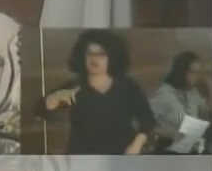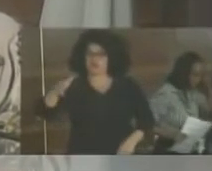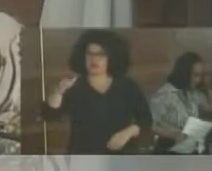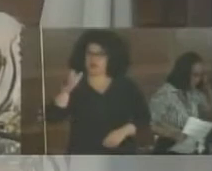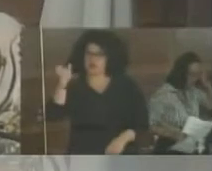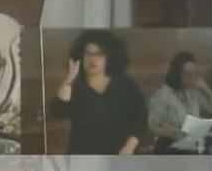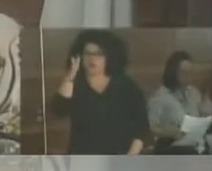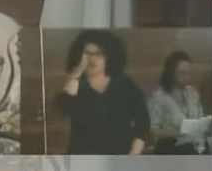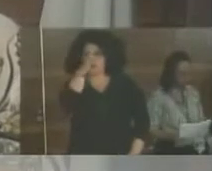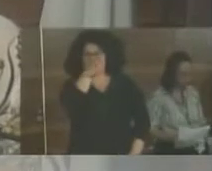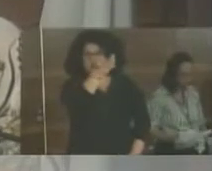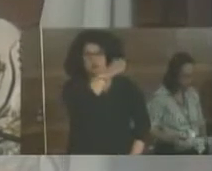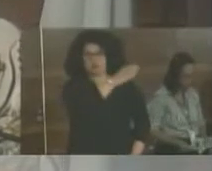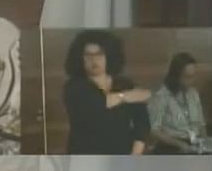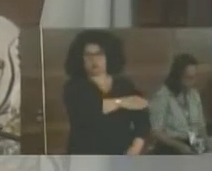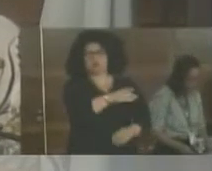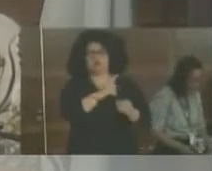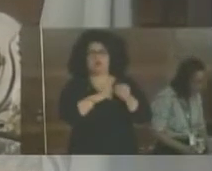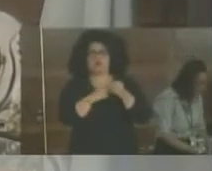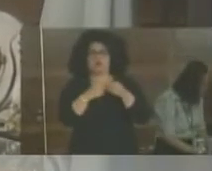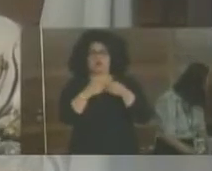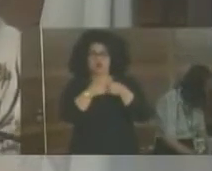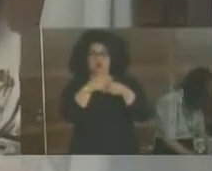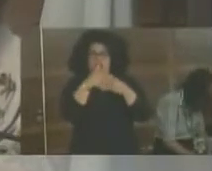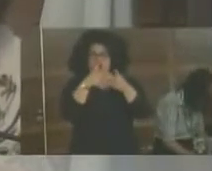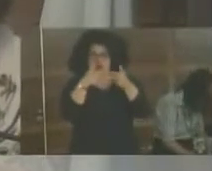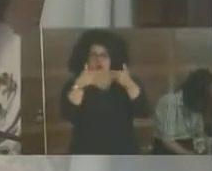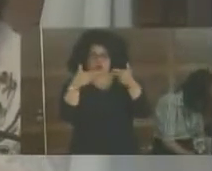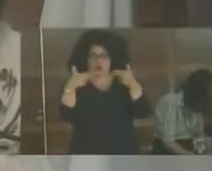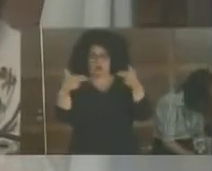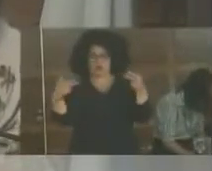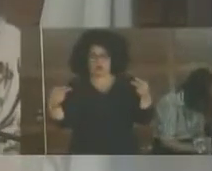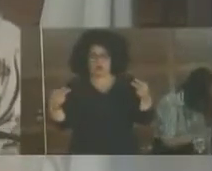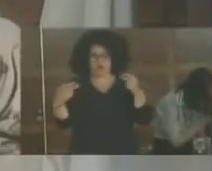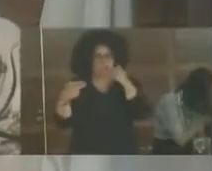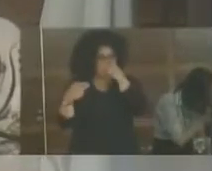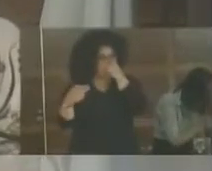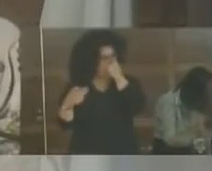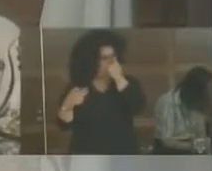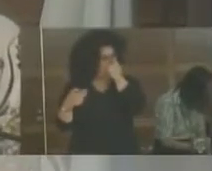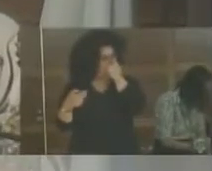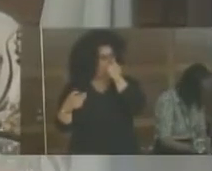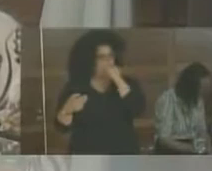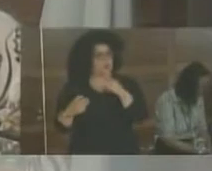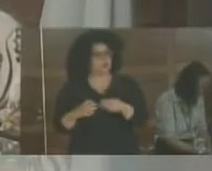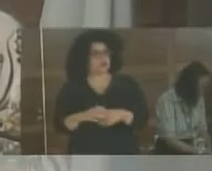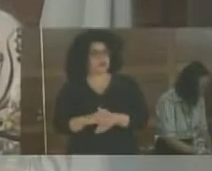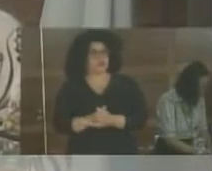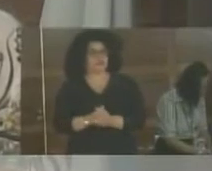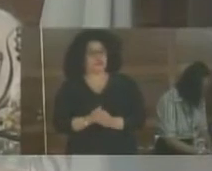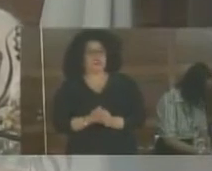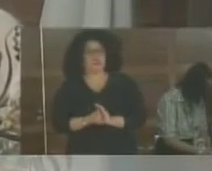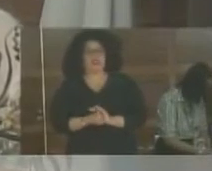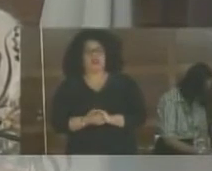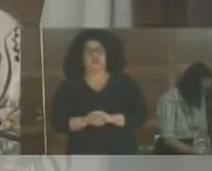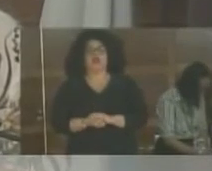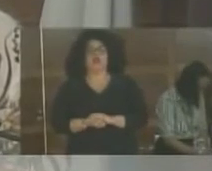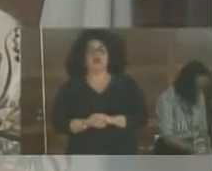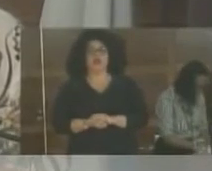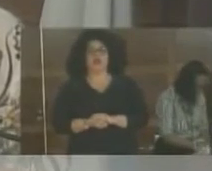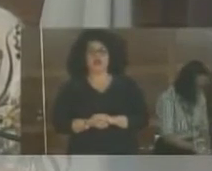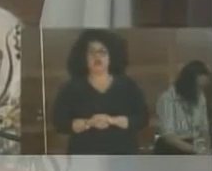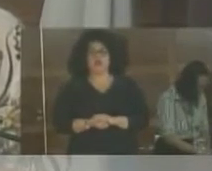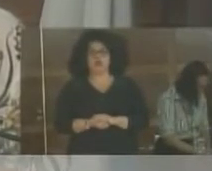bairros, Belém, Pontal, como a amiga Luciana falou, no Pontal nós estamos